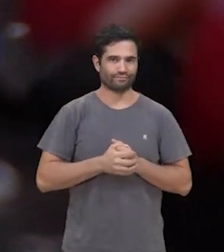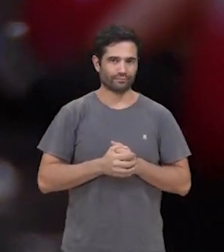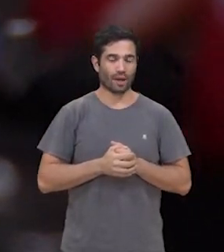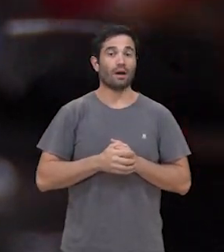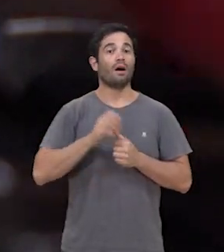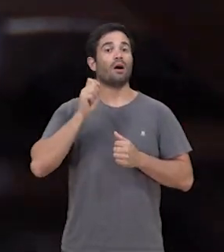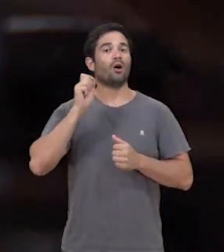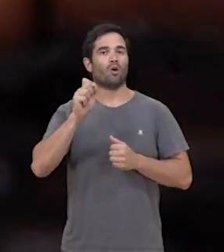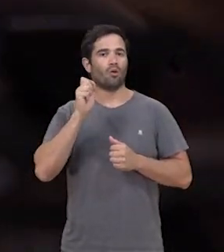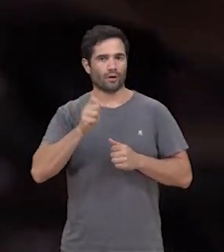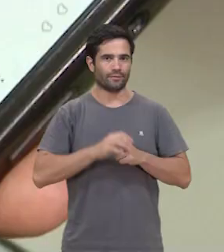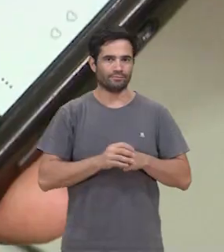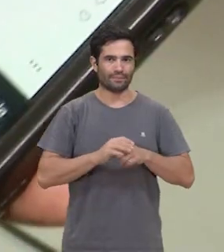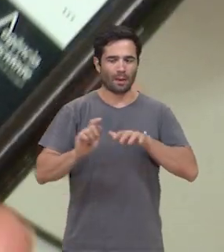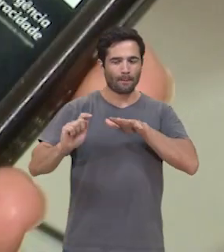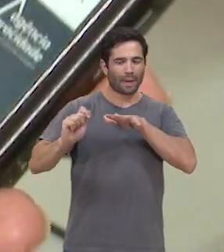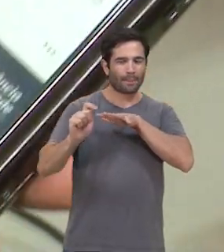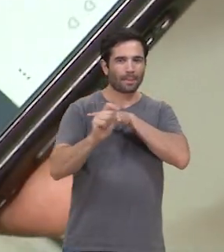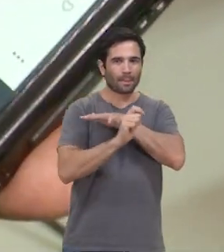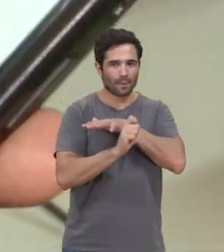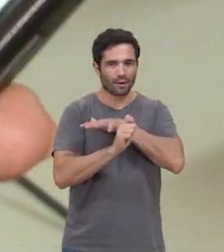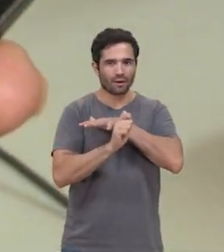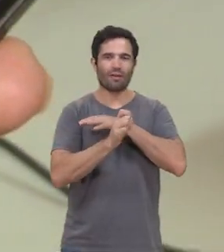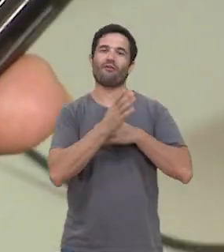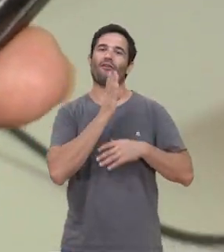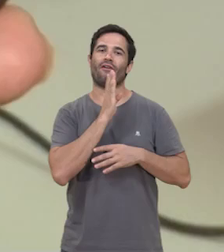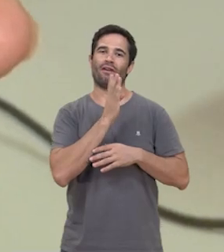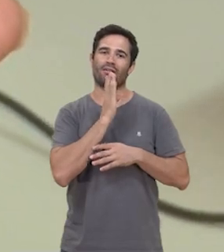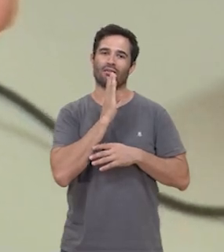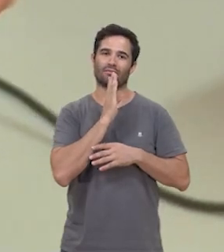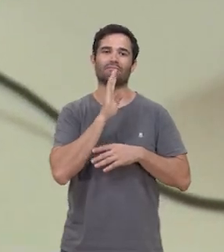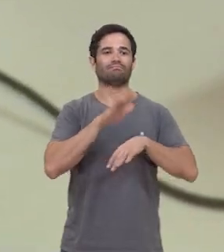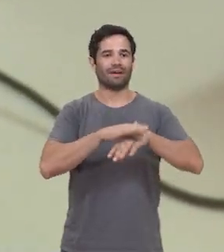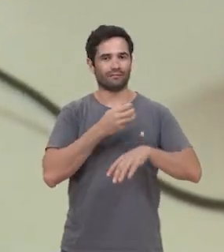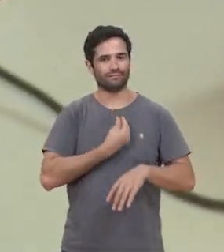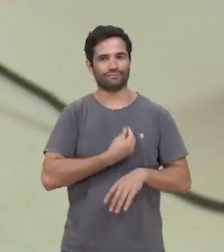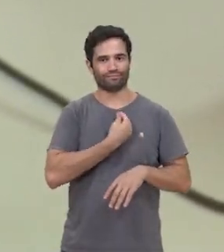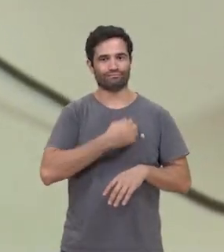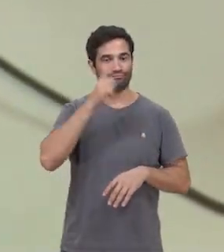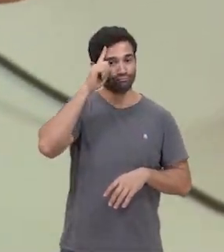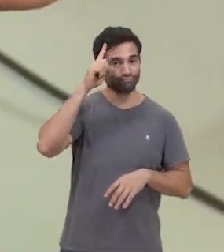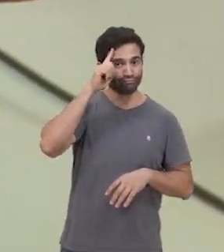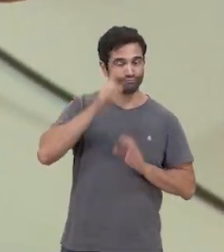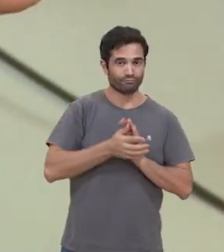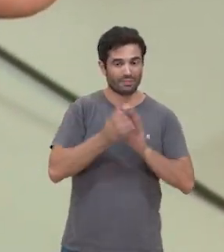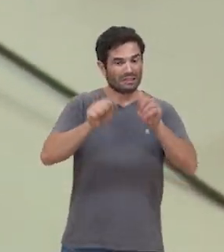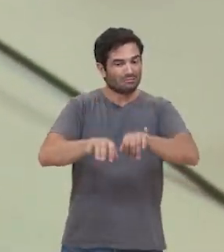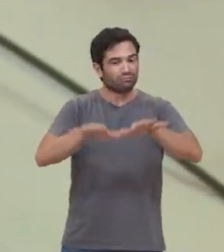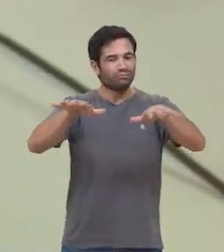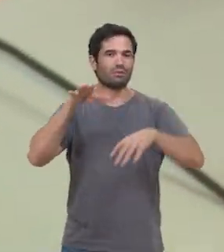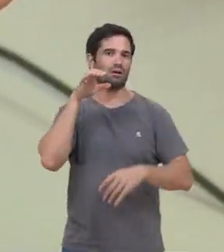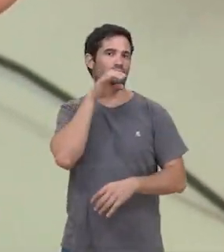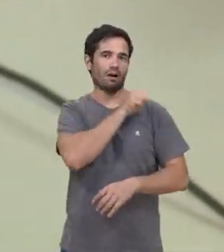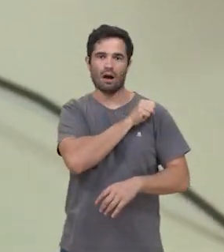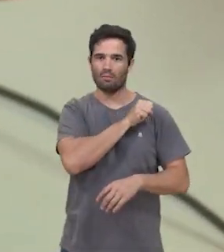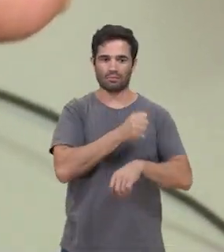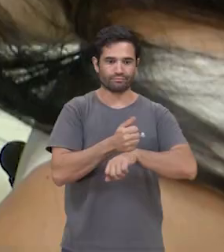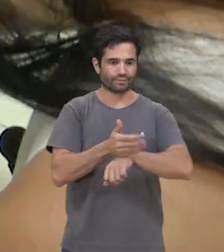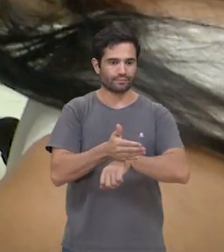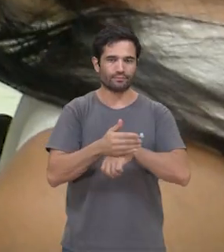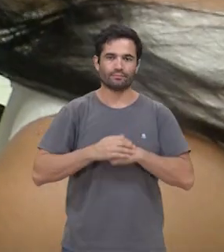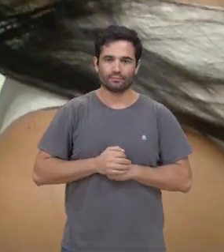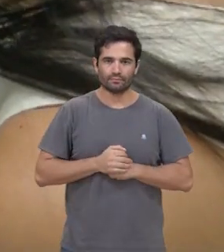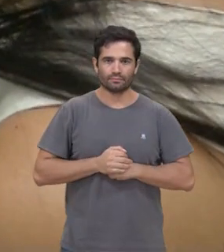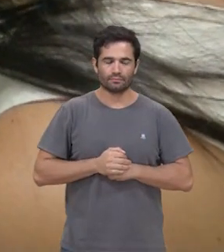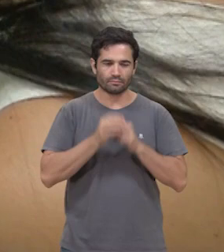mundo as fake News como são conhecidas estão cada vez mais presentes no nosso dia a dia e se espalham